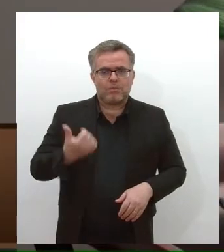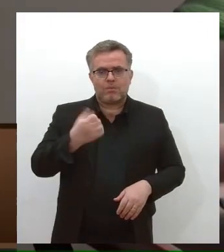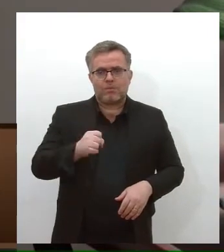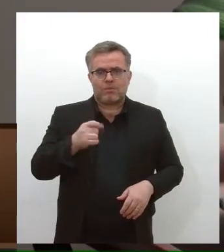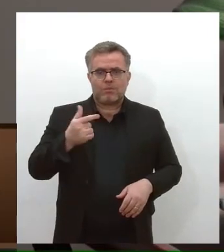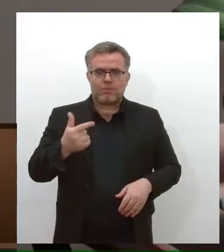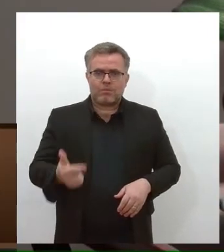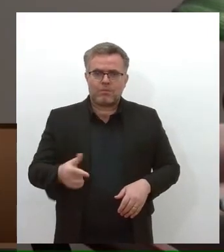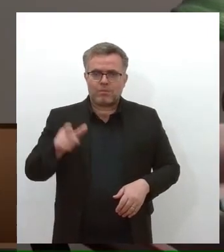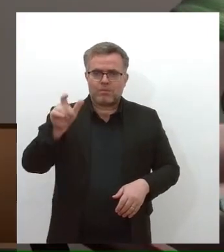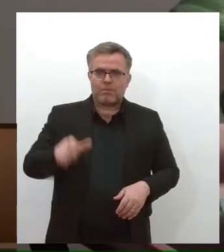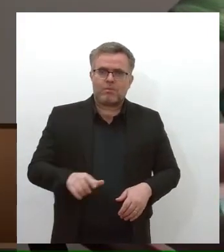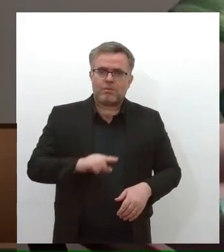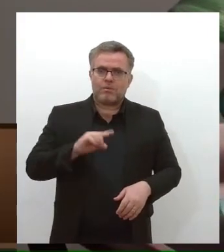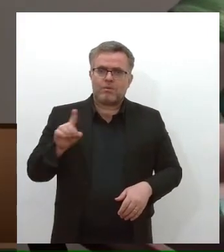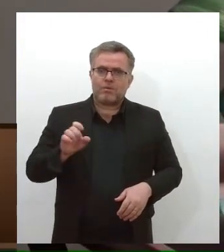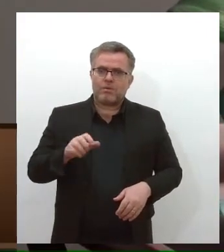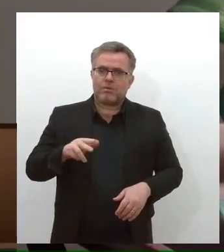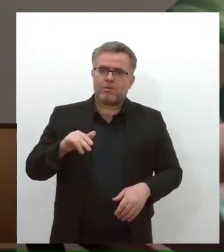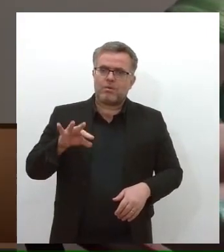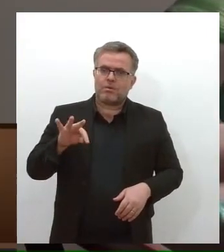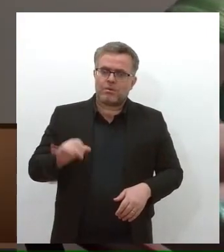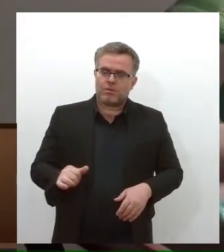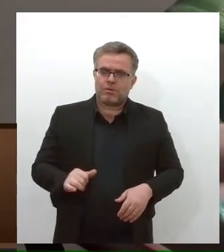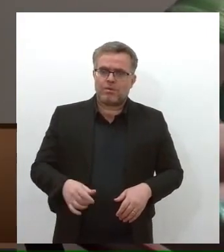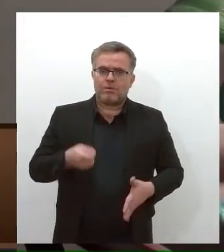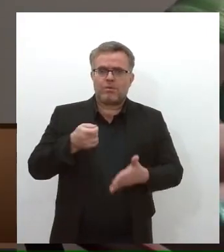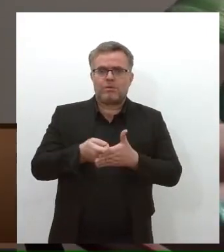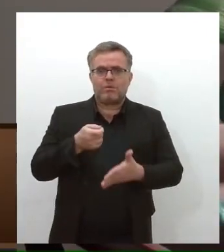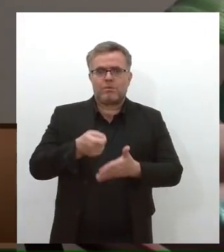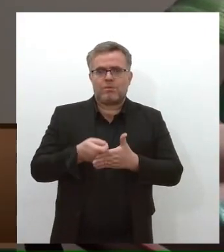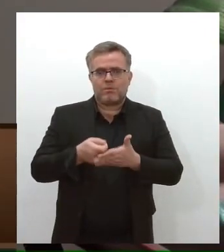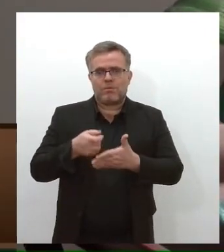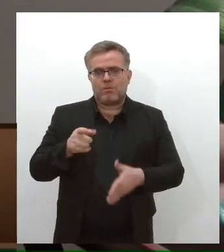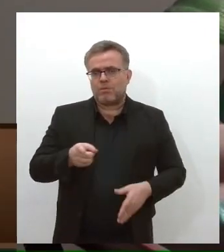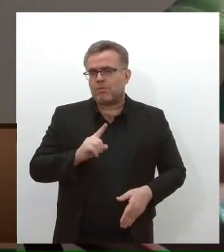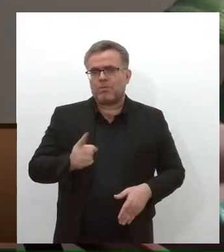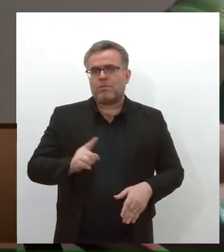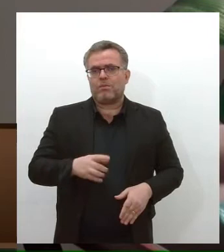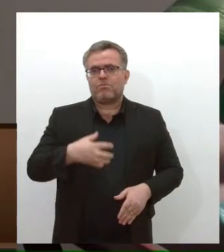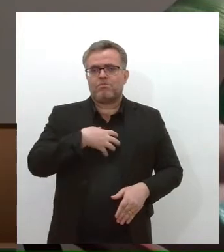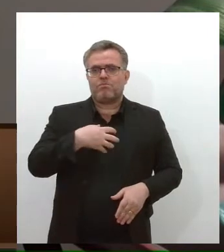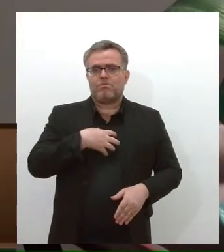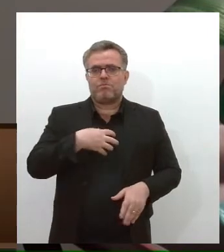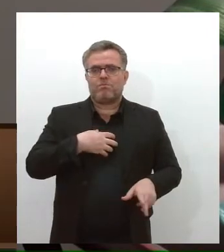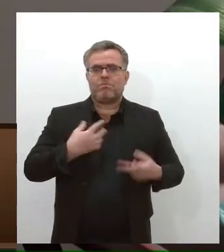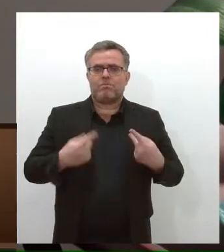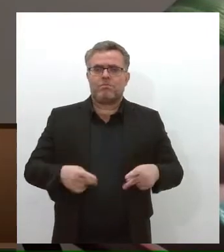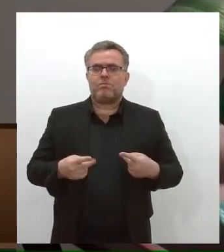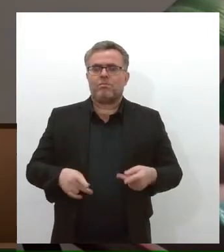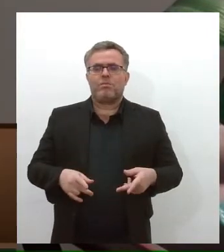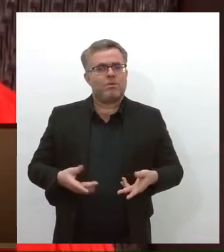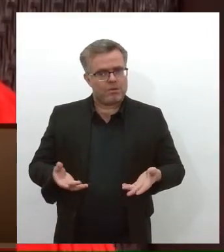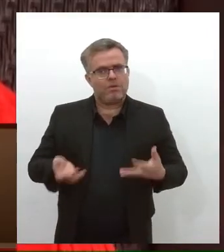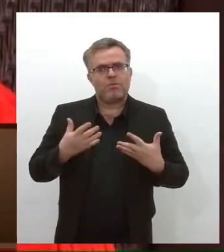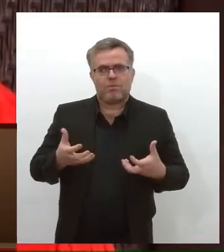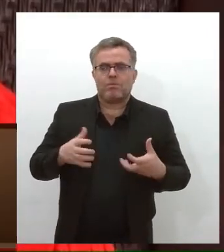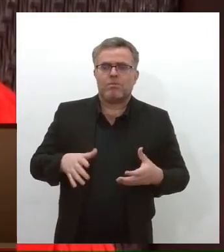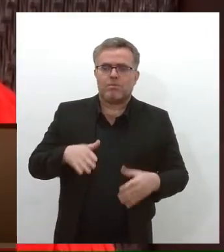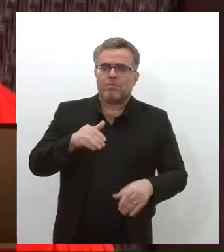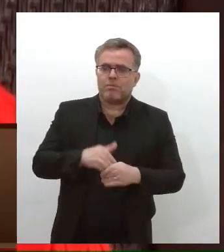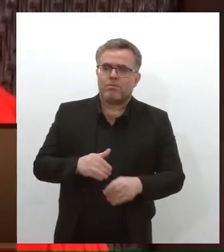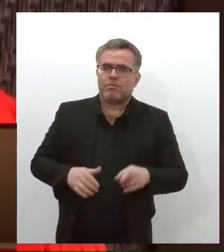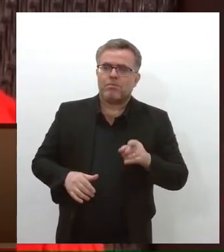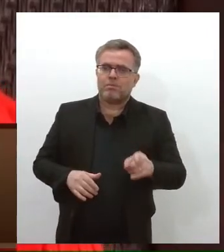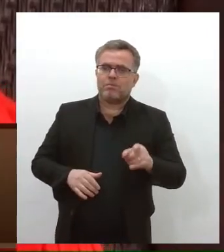Zelita diz que, mesmo não sendo obrigatório, entende ser um erro abrir mão da escolha daqueles que serão os